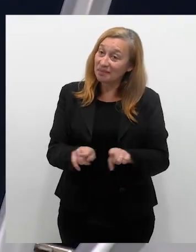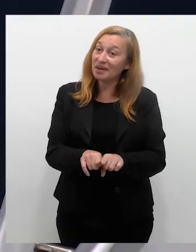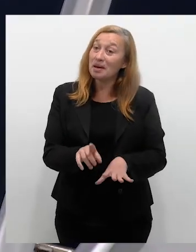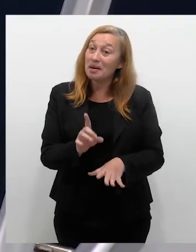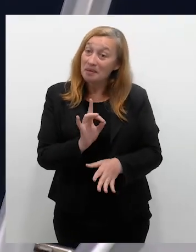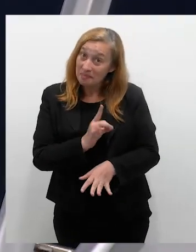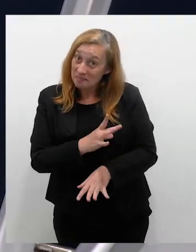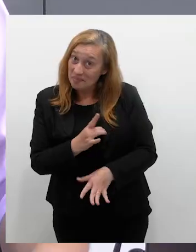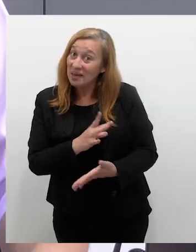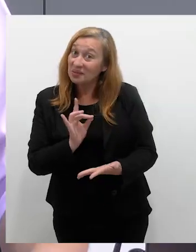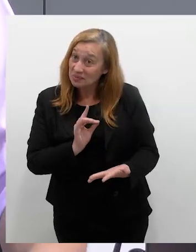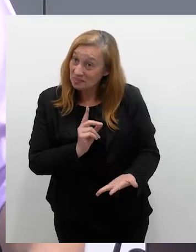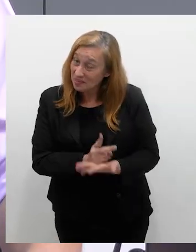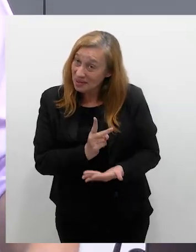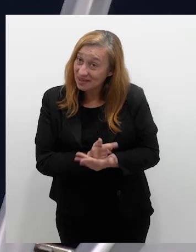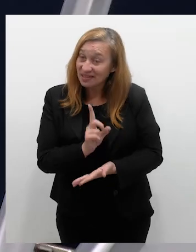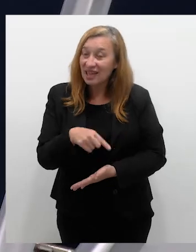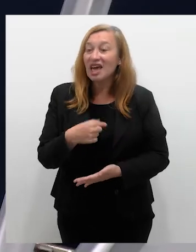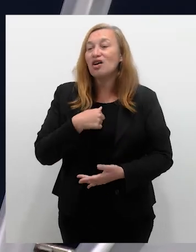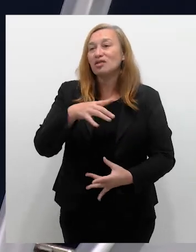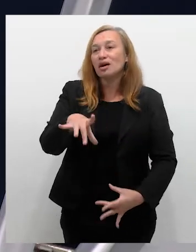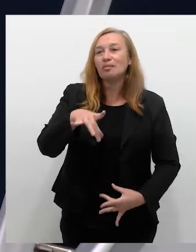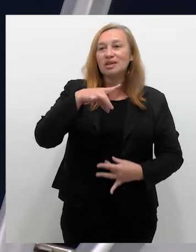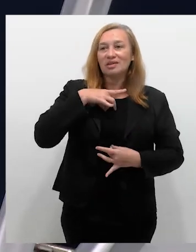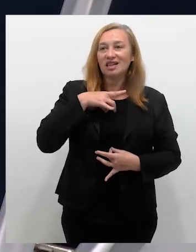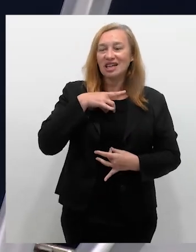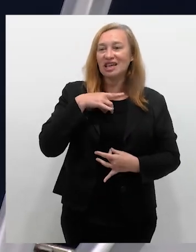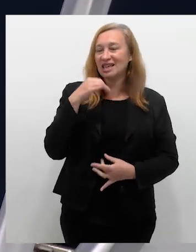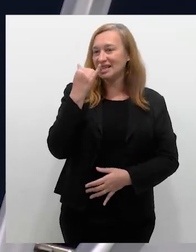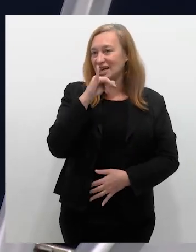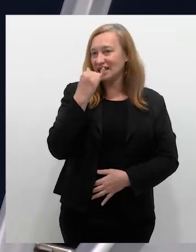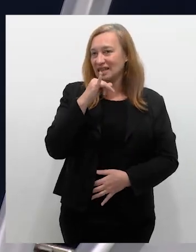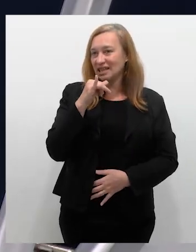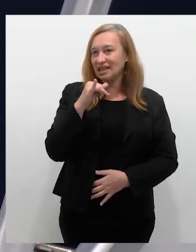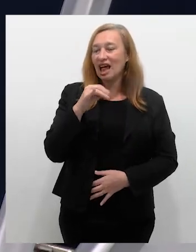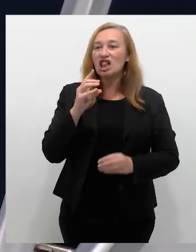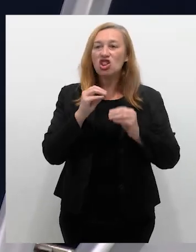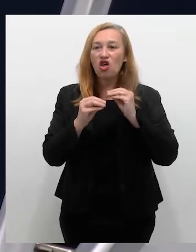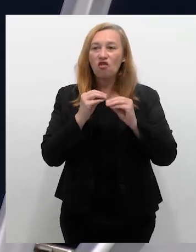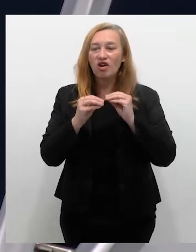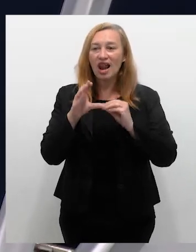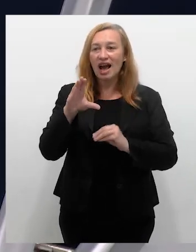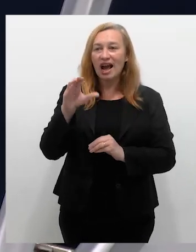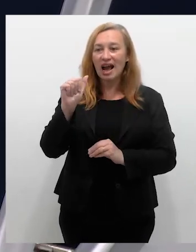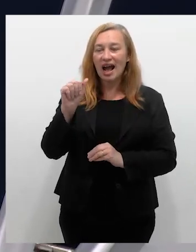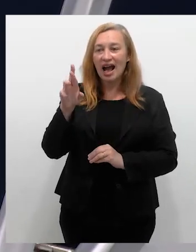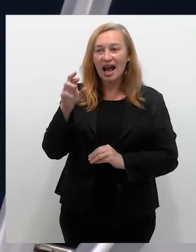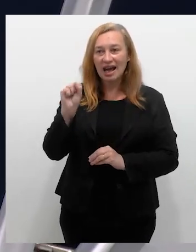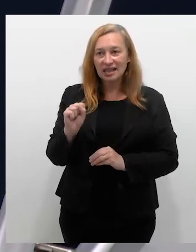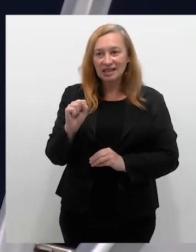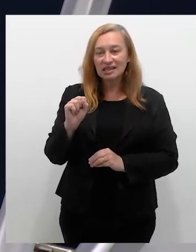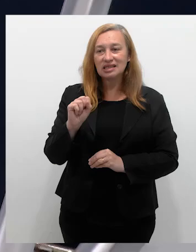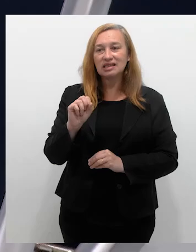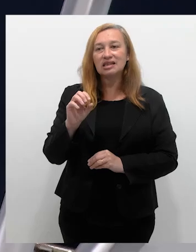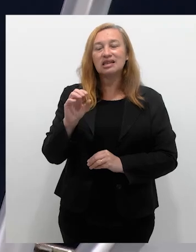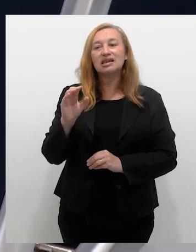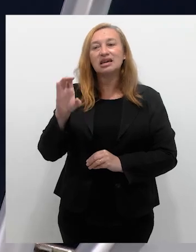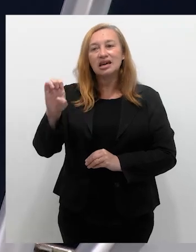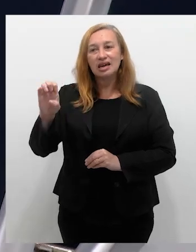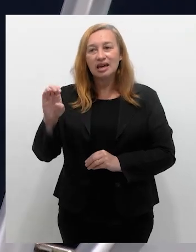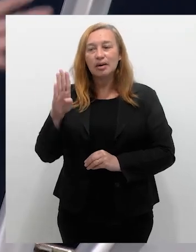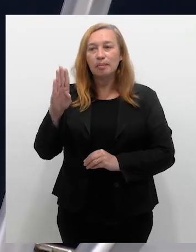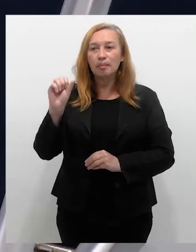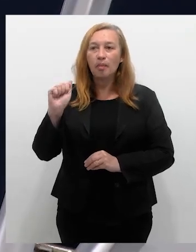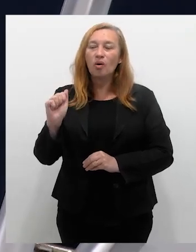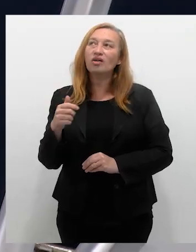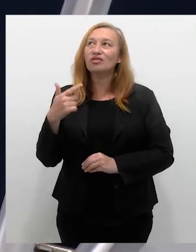outra história. Vai com medo mesmo, né? Eu fiz uma personagem italiana na novela Caras e Bocas. Olha. E isso foi muito engraçado, porque apesar